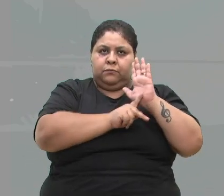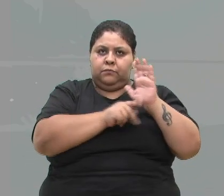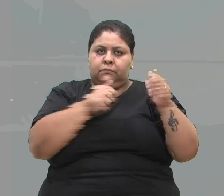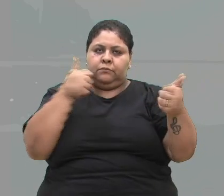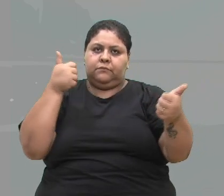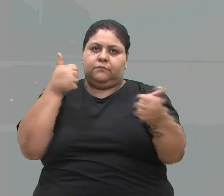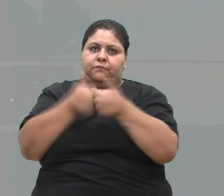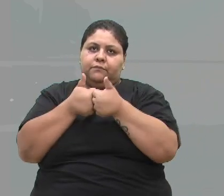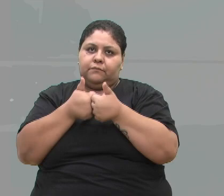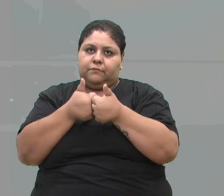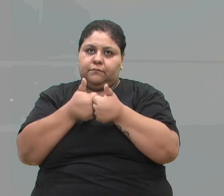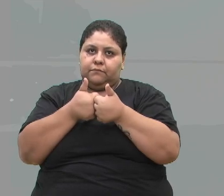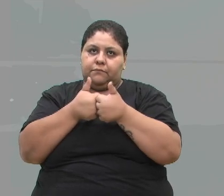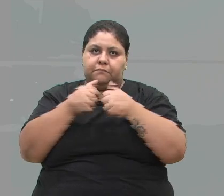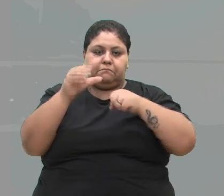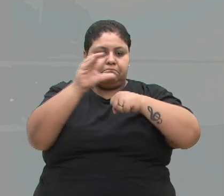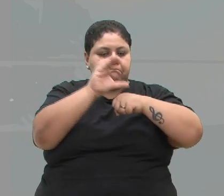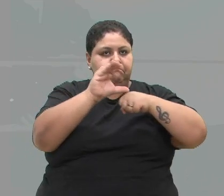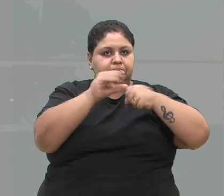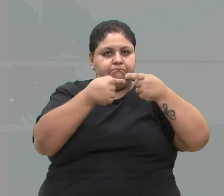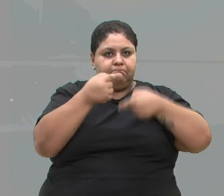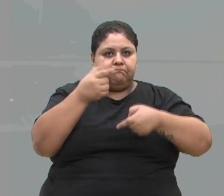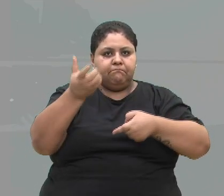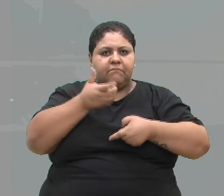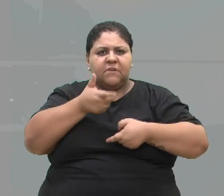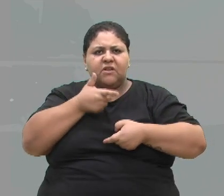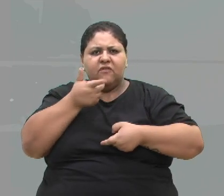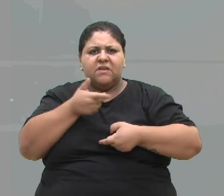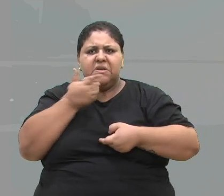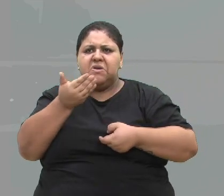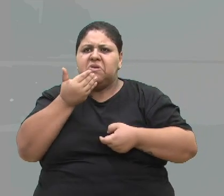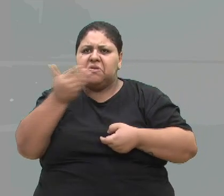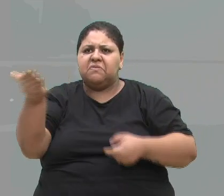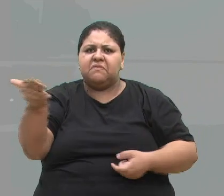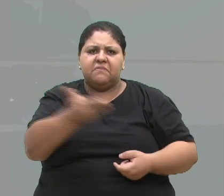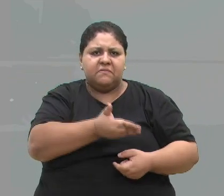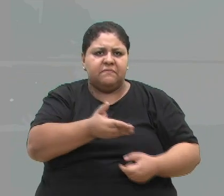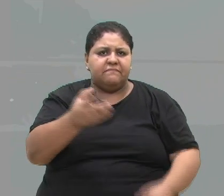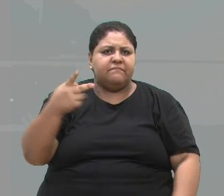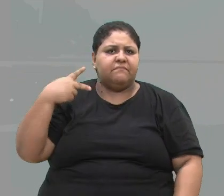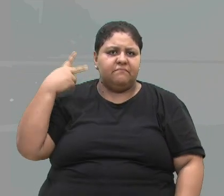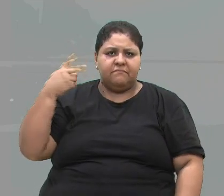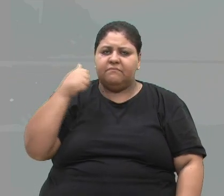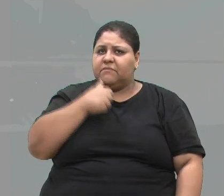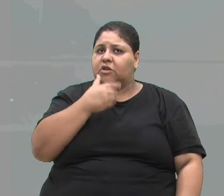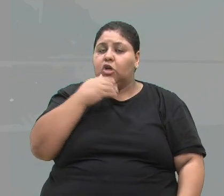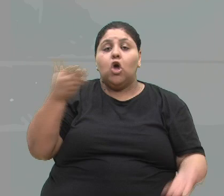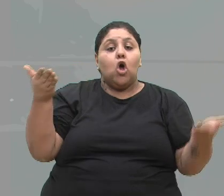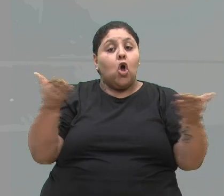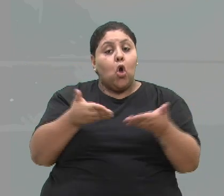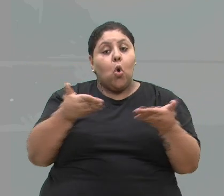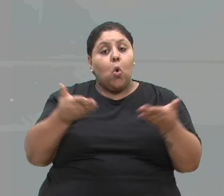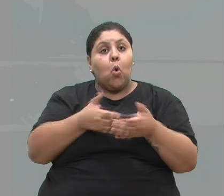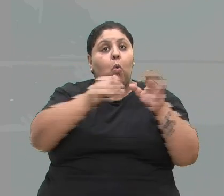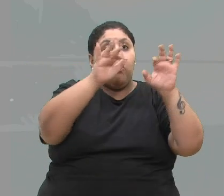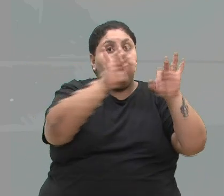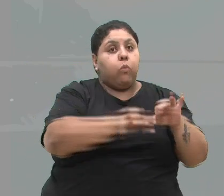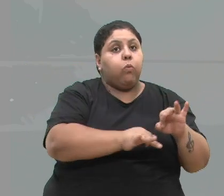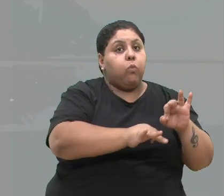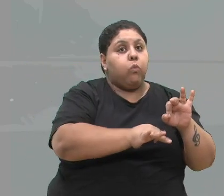de inconstitucionalidade. Eu quero fazer um apelo a todos os vereadores, né, porque hoje nós derrubamos um parecer